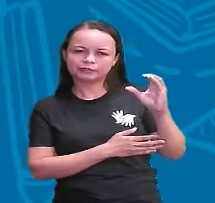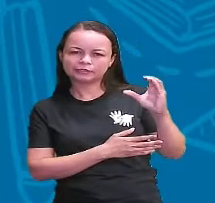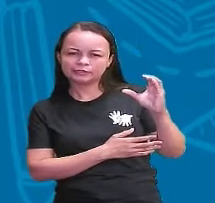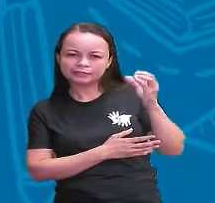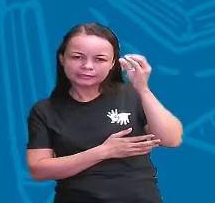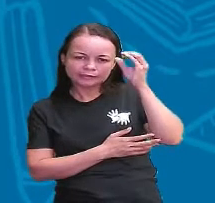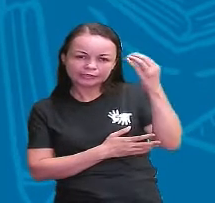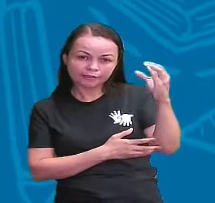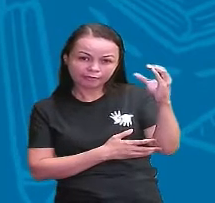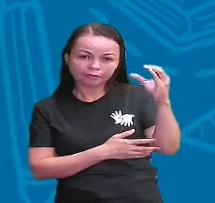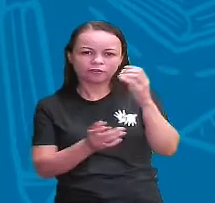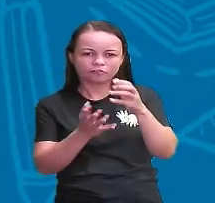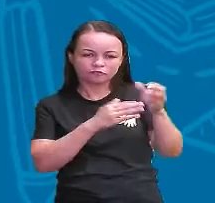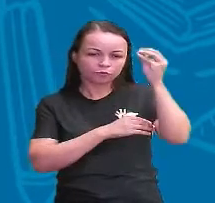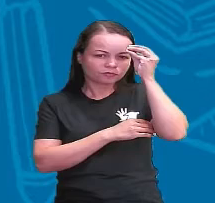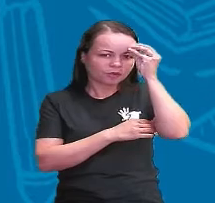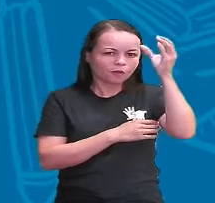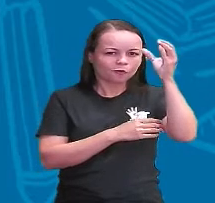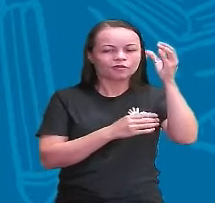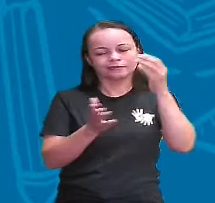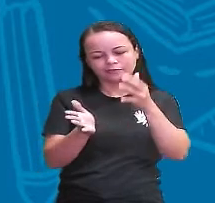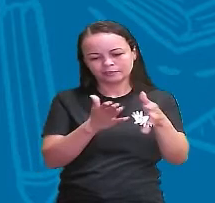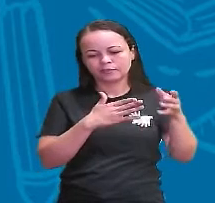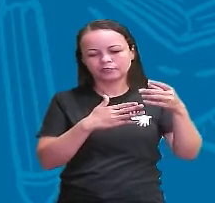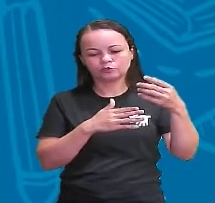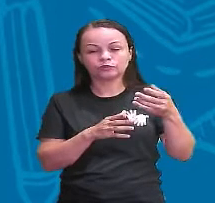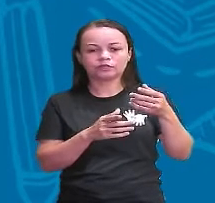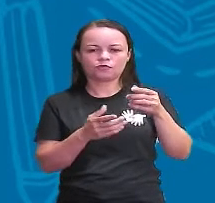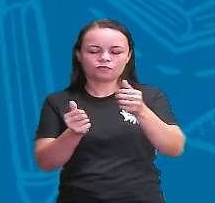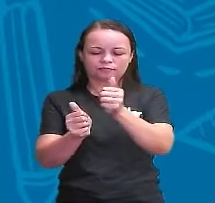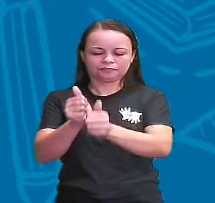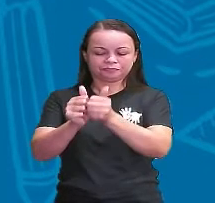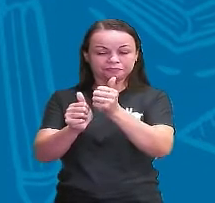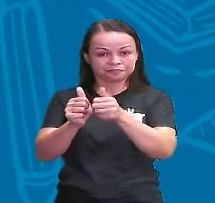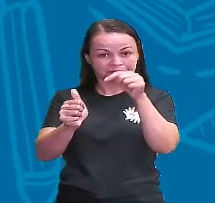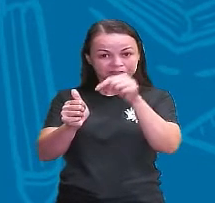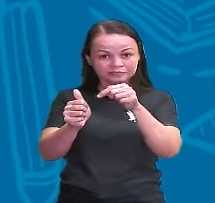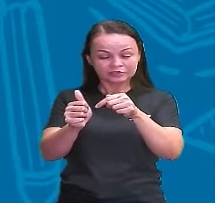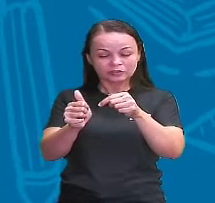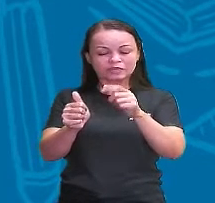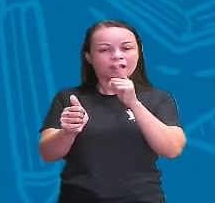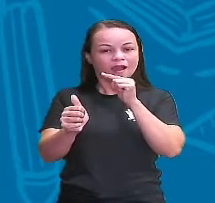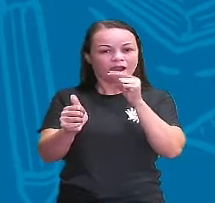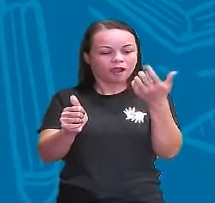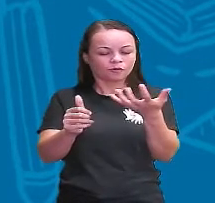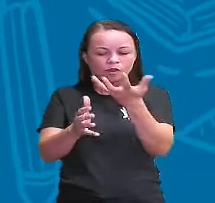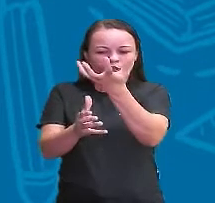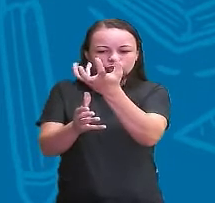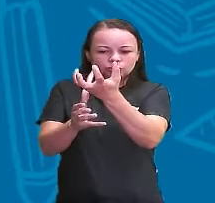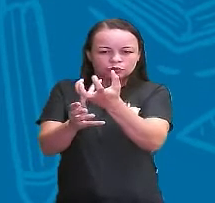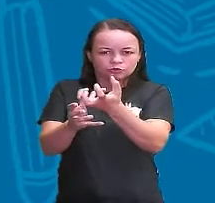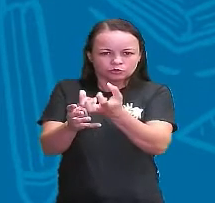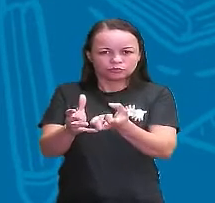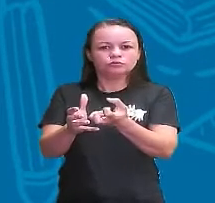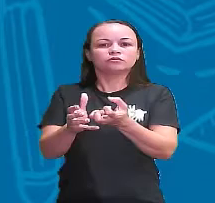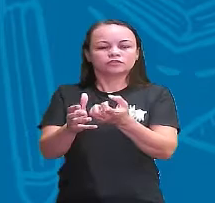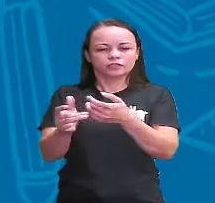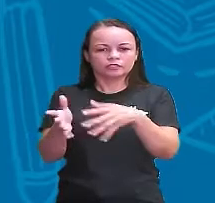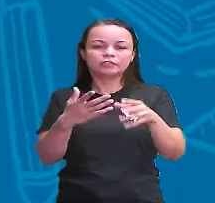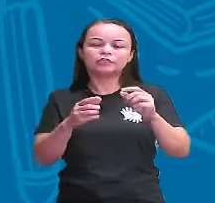O arroz ele vai sugar toda essa água, fazendo com que o aparelho eletrônico ele possa ser